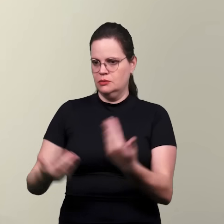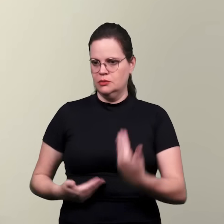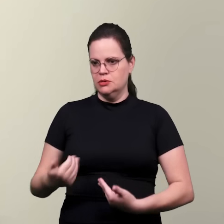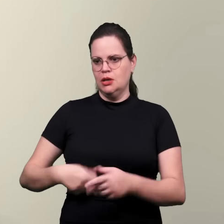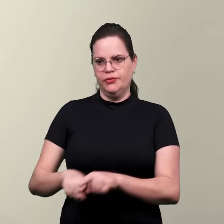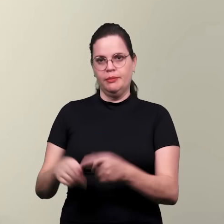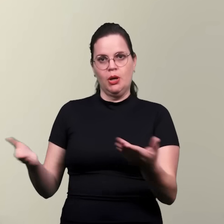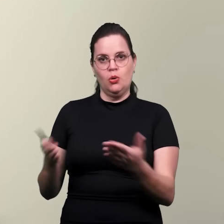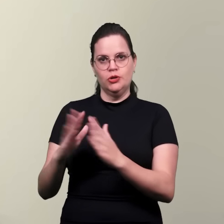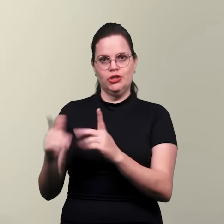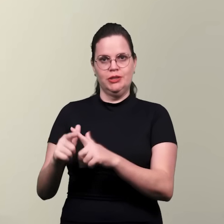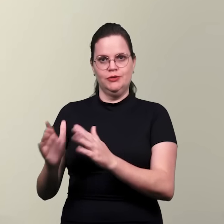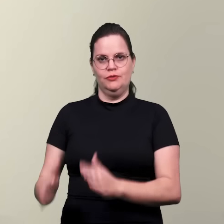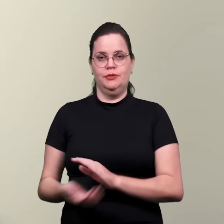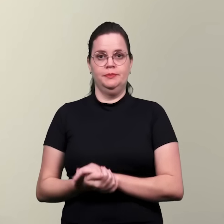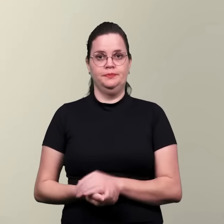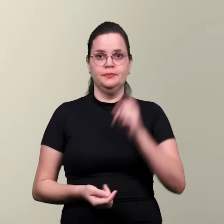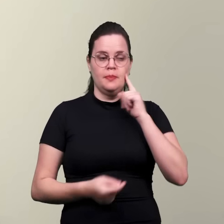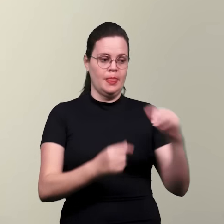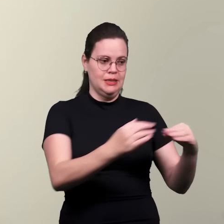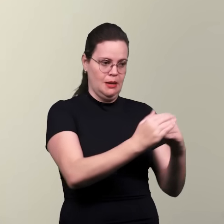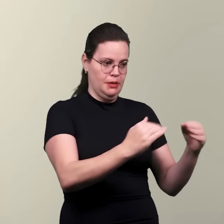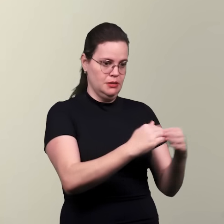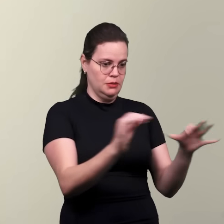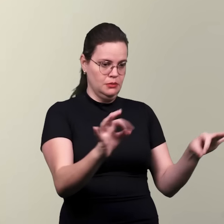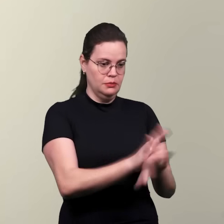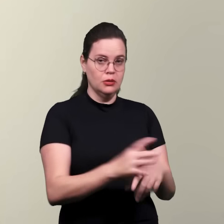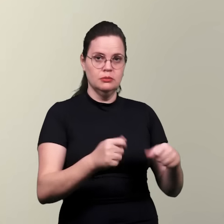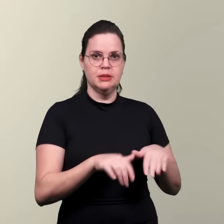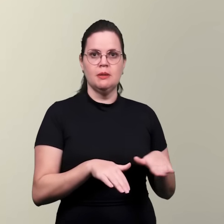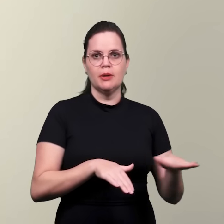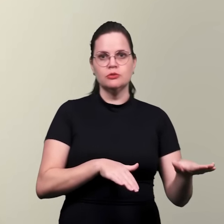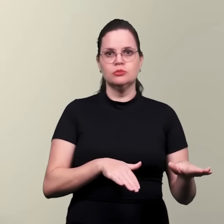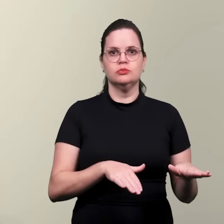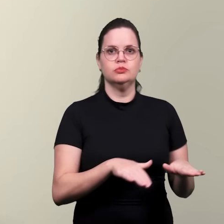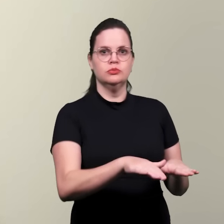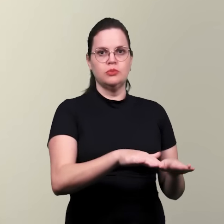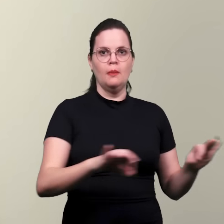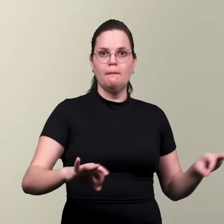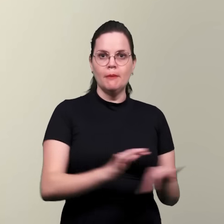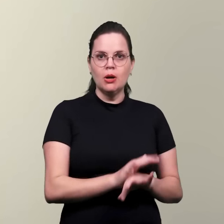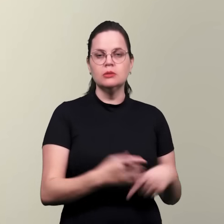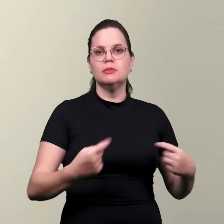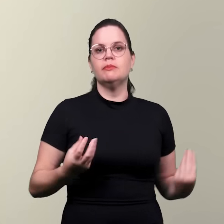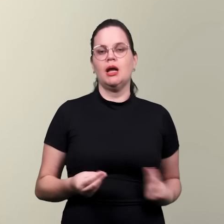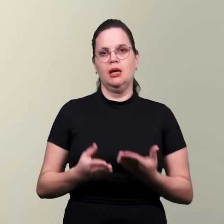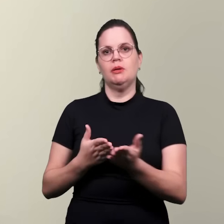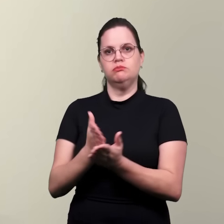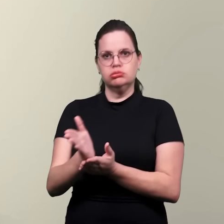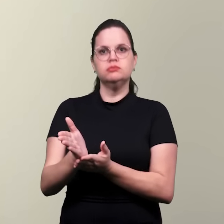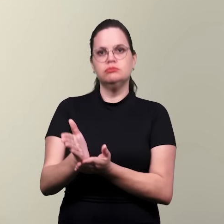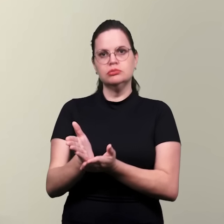saída, sapato nos pés. O Senhor falou, Israel tinha que estar com os calçados apropriados para a caminhada. O Senhor disse também em Efésios, e nós também temos